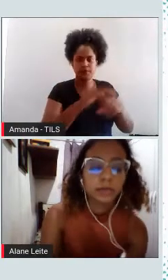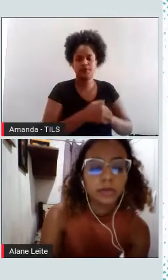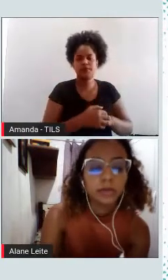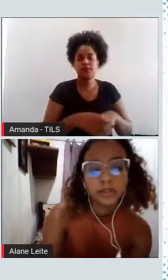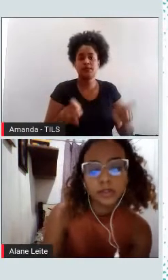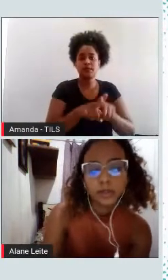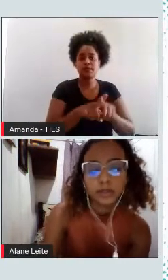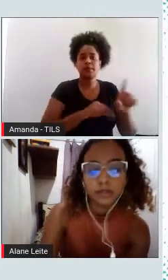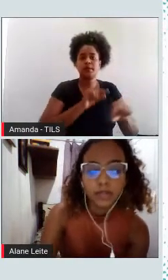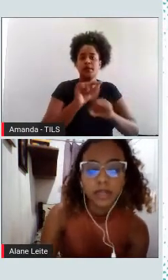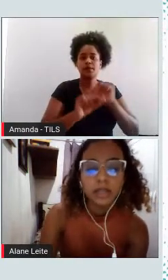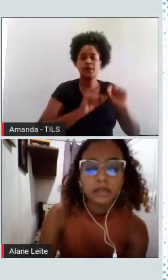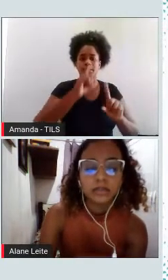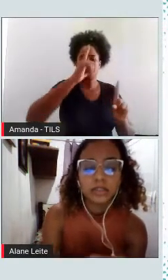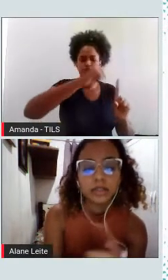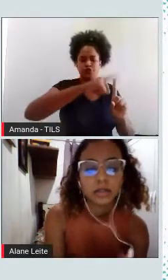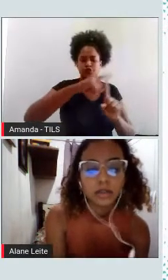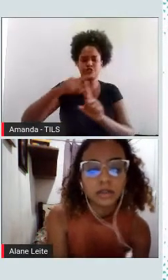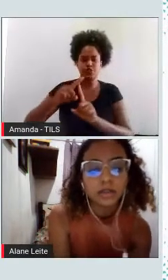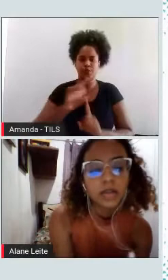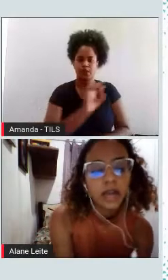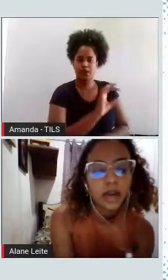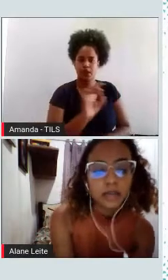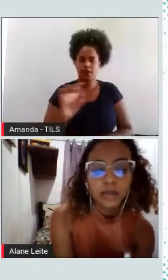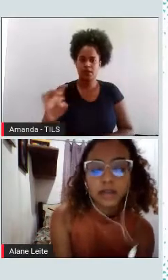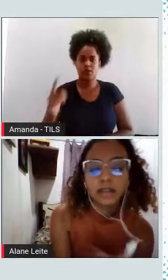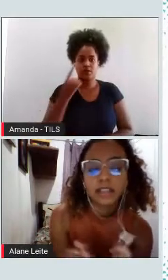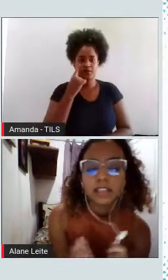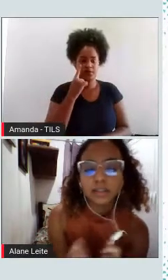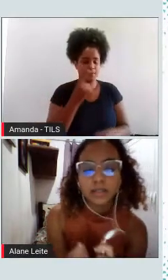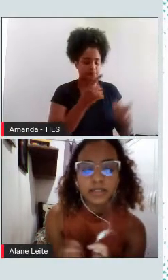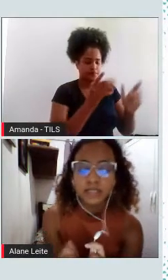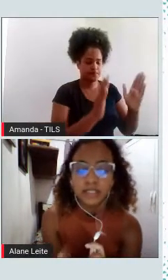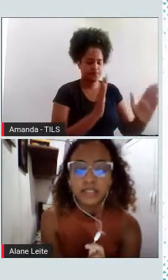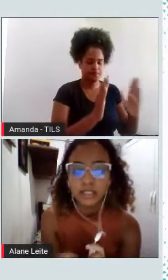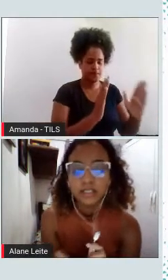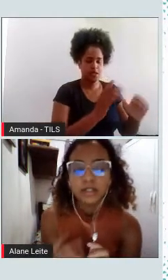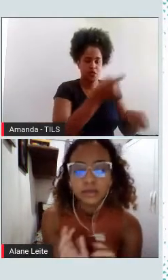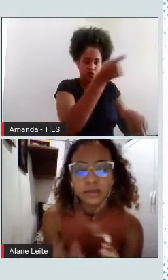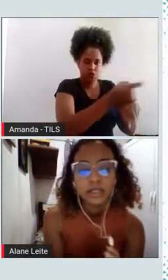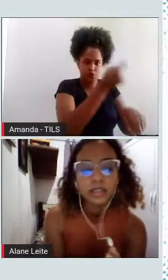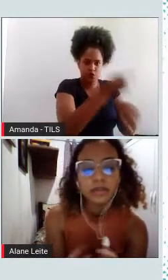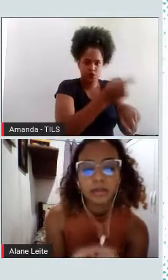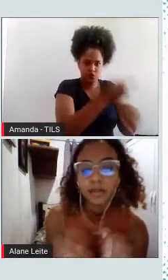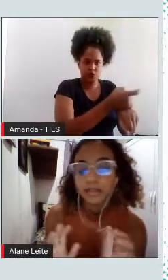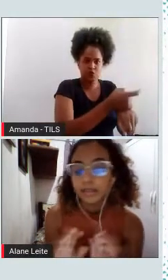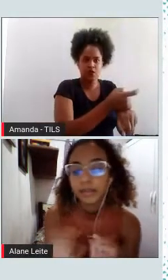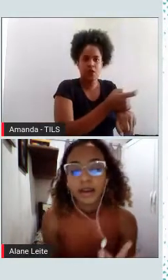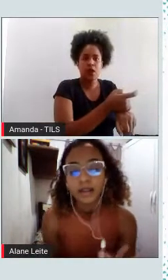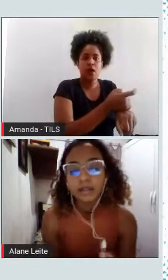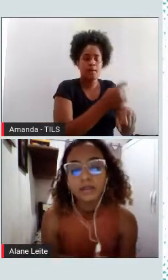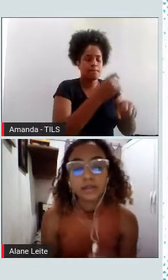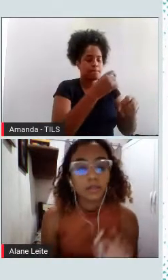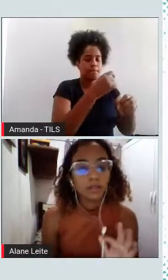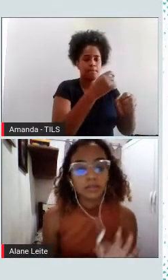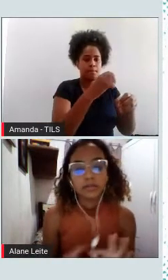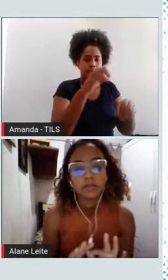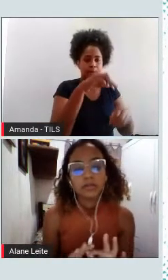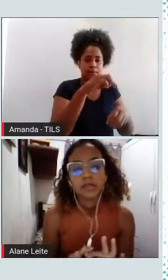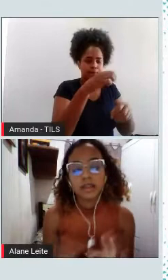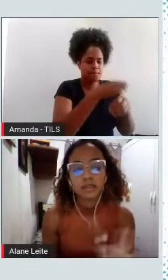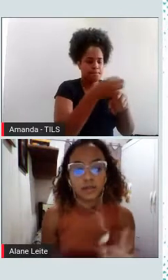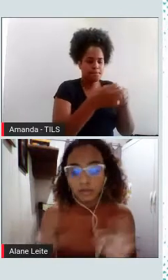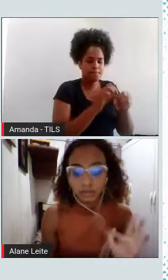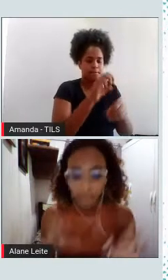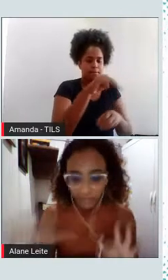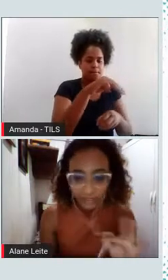delas. Como vocês podem ver, no estado sólido, as moléculas elas estão mais juntinhas. No líquido é mais separado e